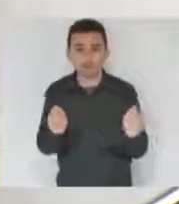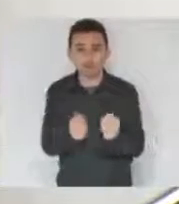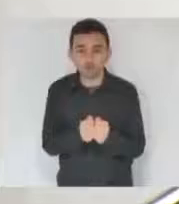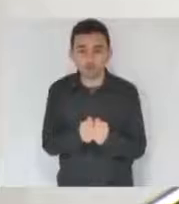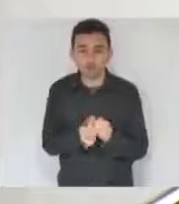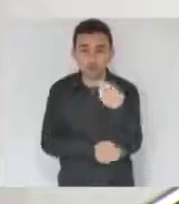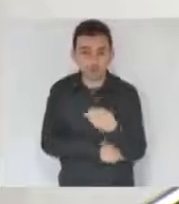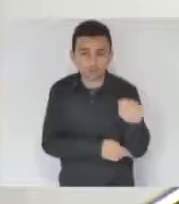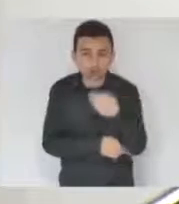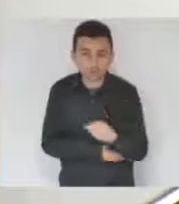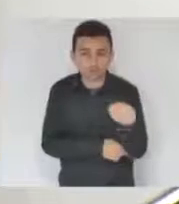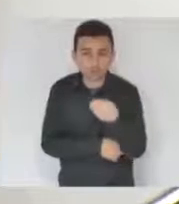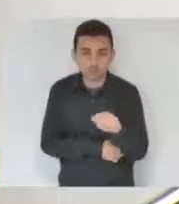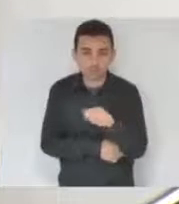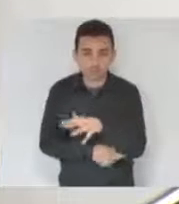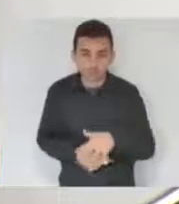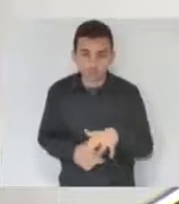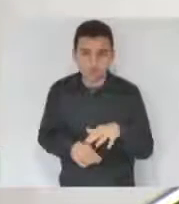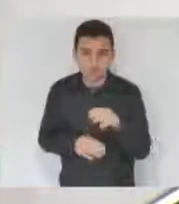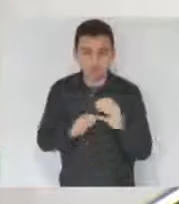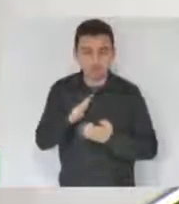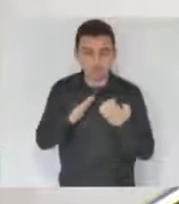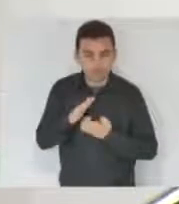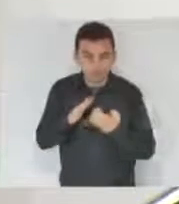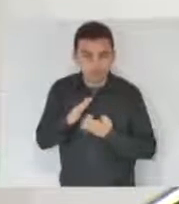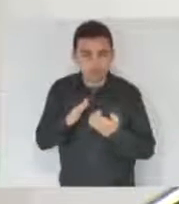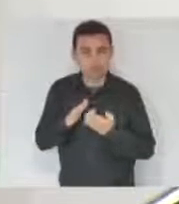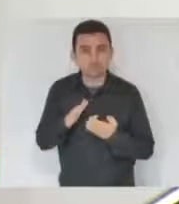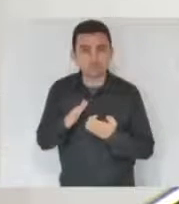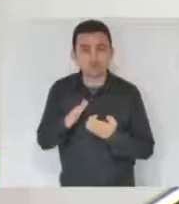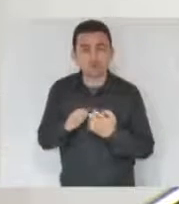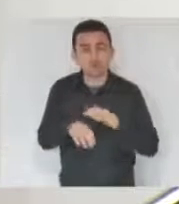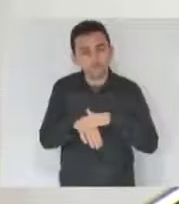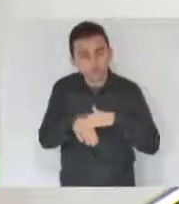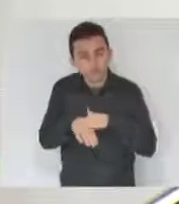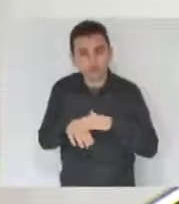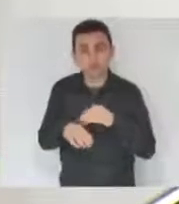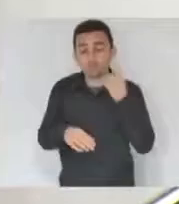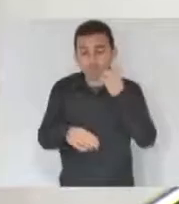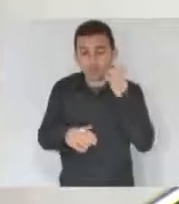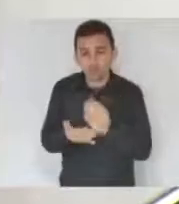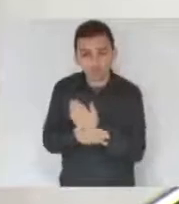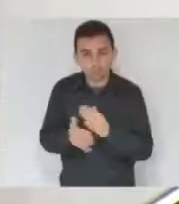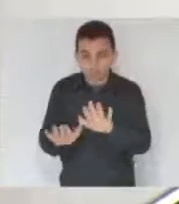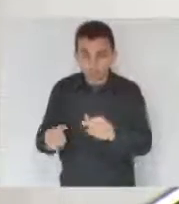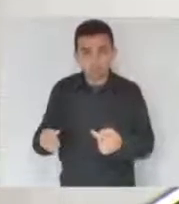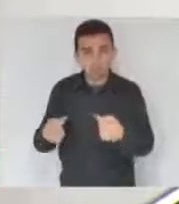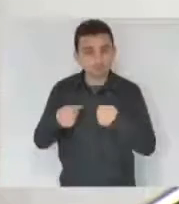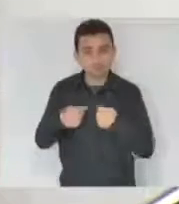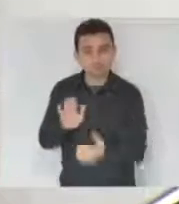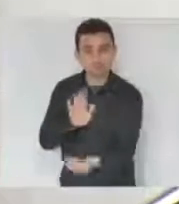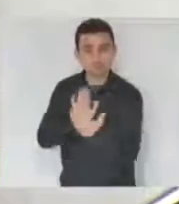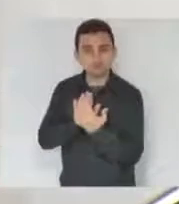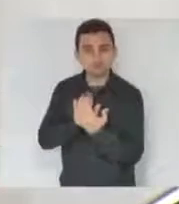e Empresarial de Florianópolis, conversando com alguns deputados, mas não vieram conversar comigo.